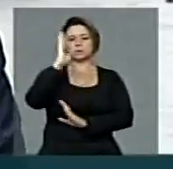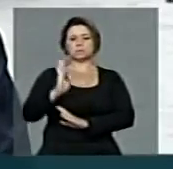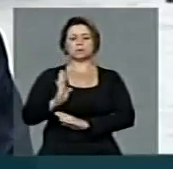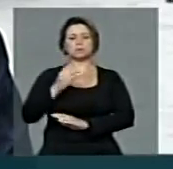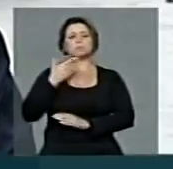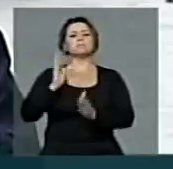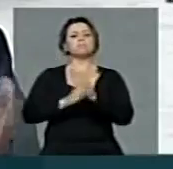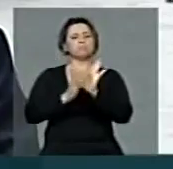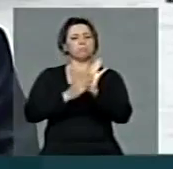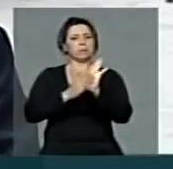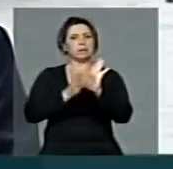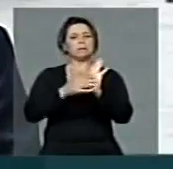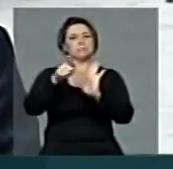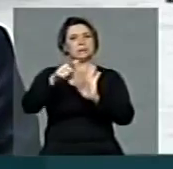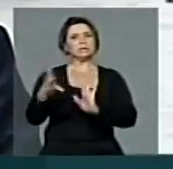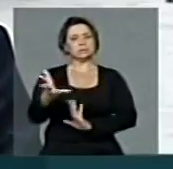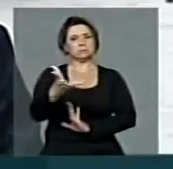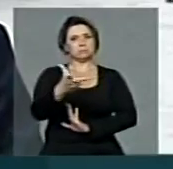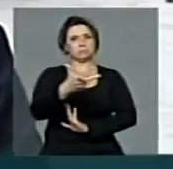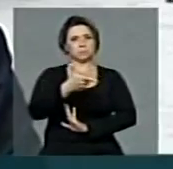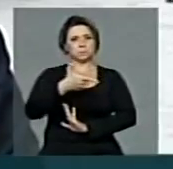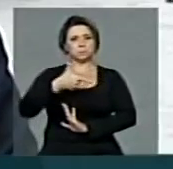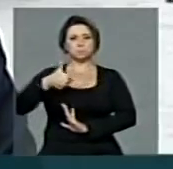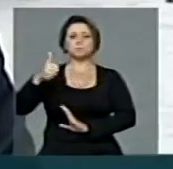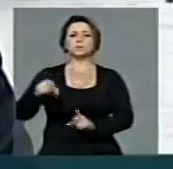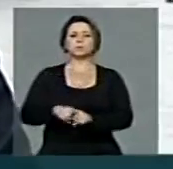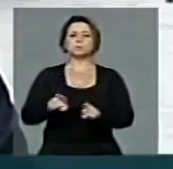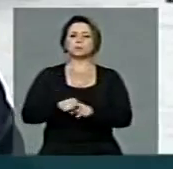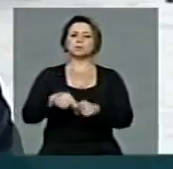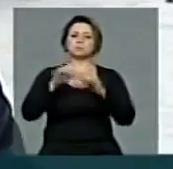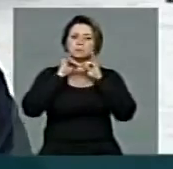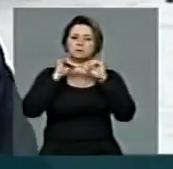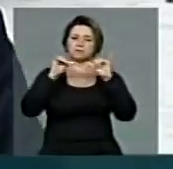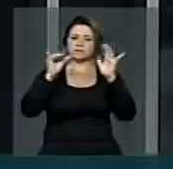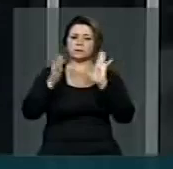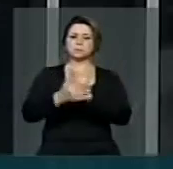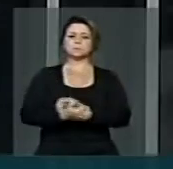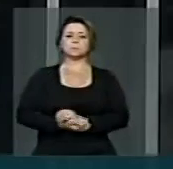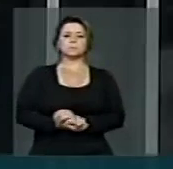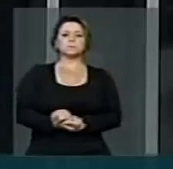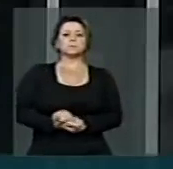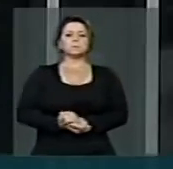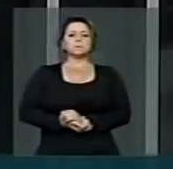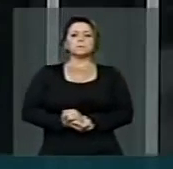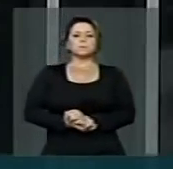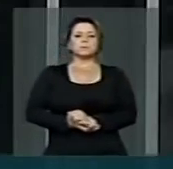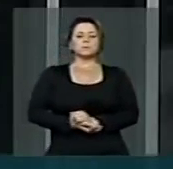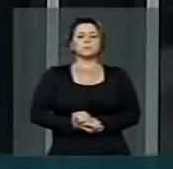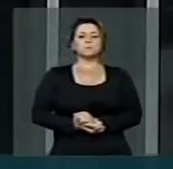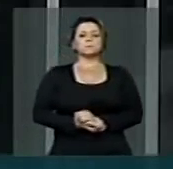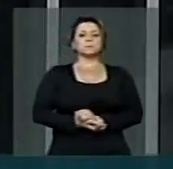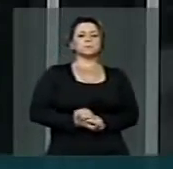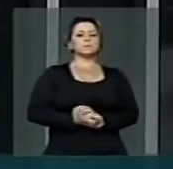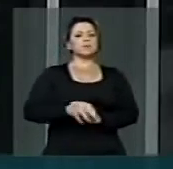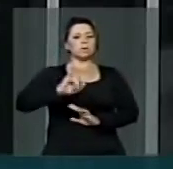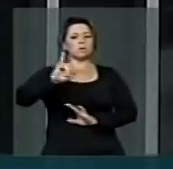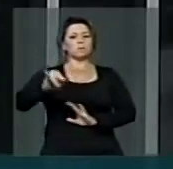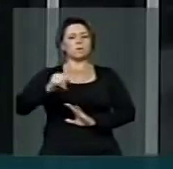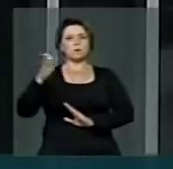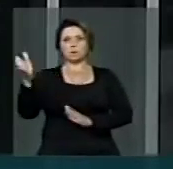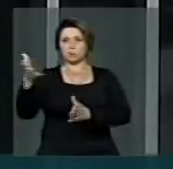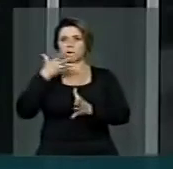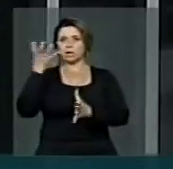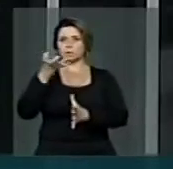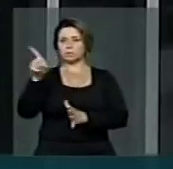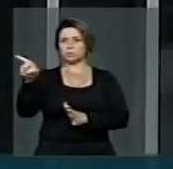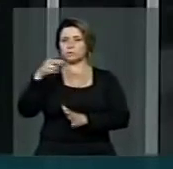pela sua atuação, que é brilhante nesse parlamento, e pelo seu pronunciamento. Senhor presidente, eu incorporo no meu discurso